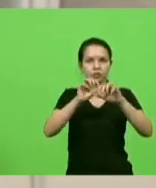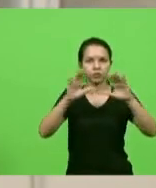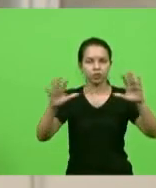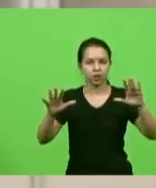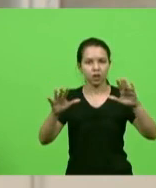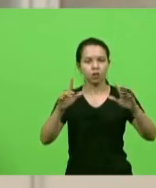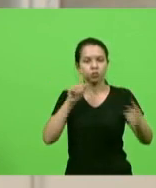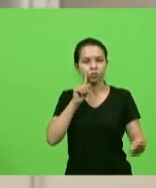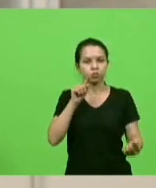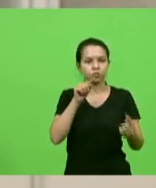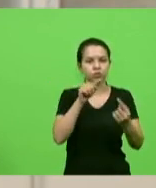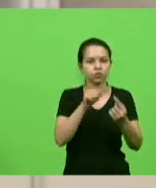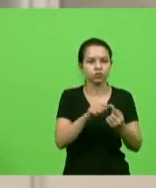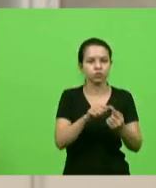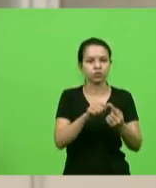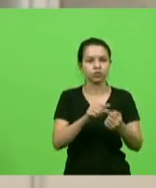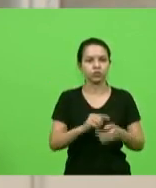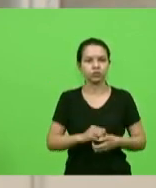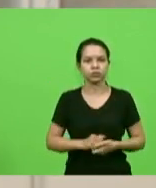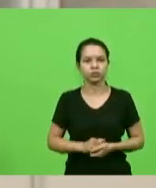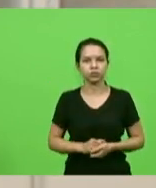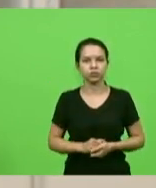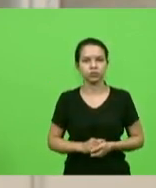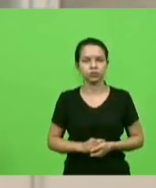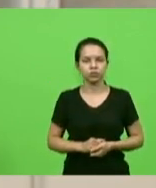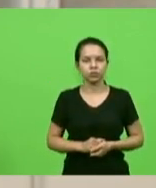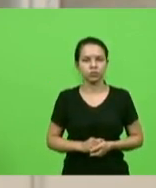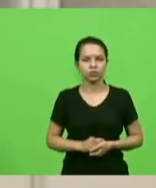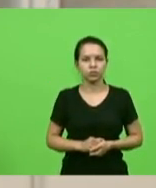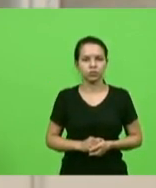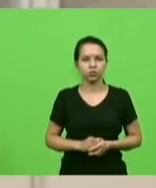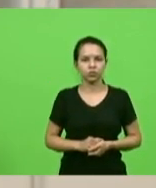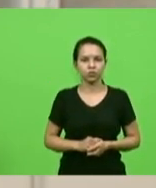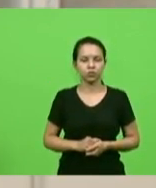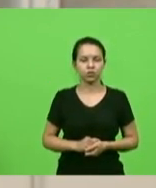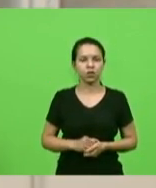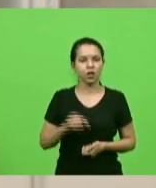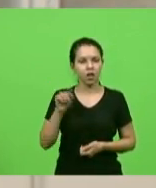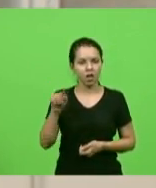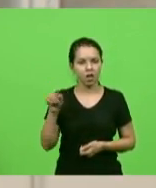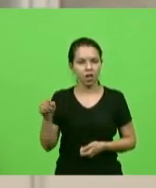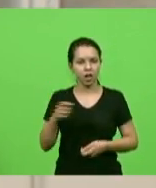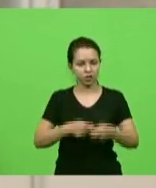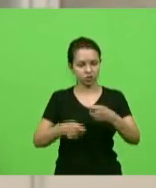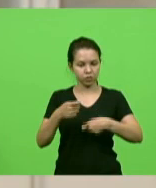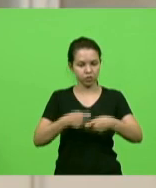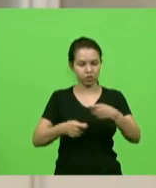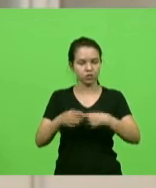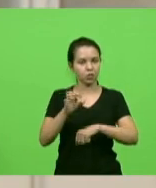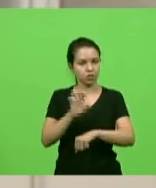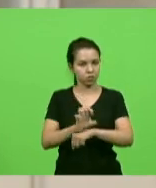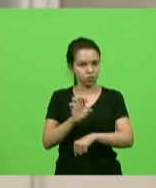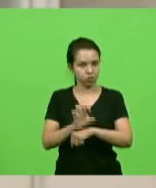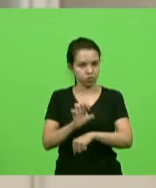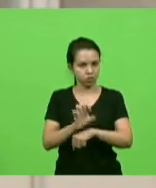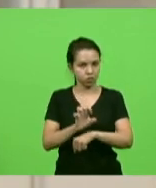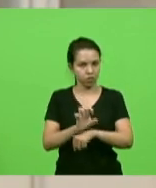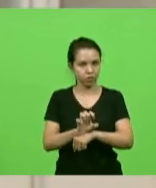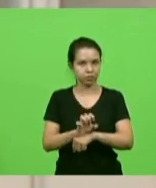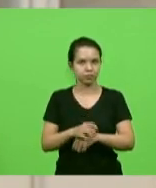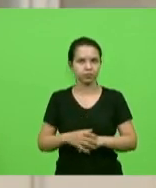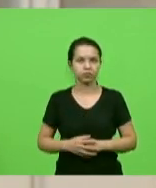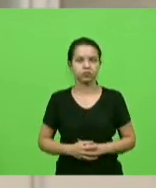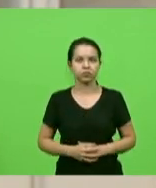e objetiva que os estamentos de administração necessário quer